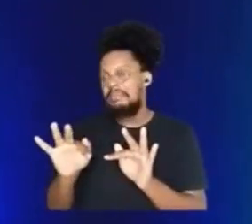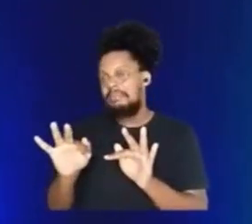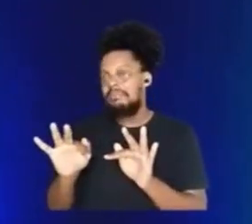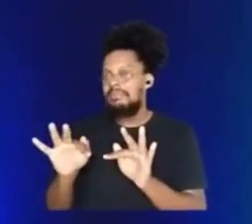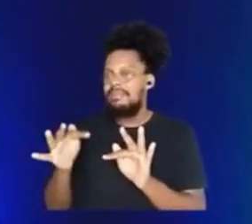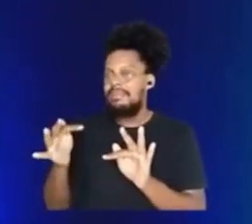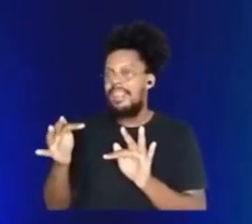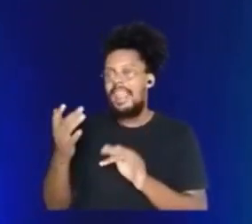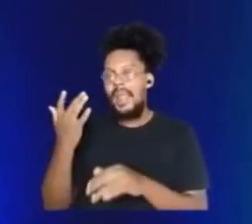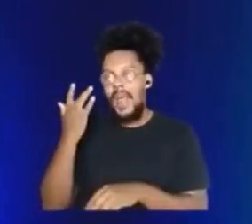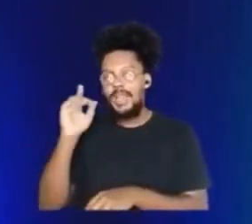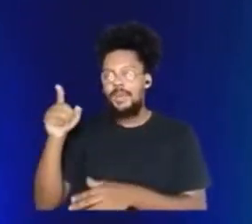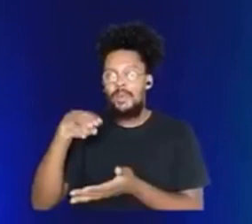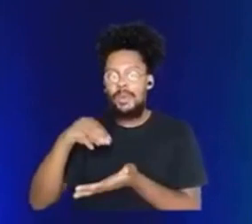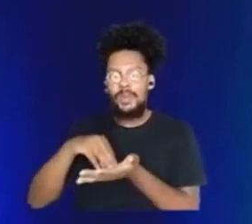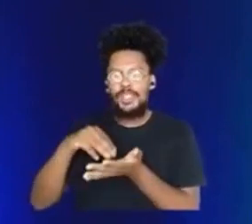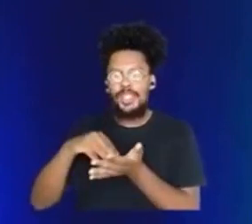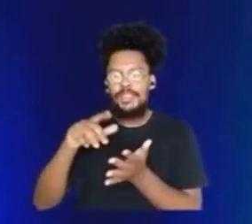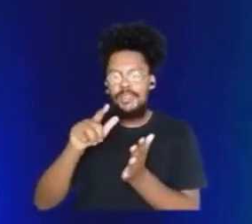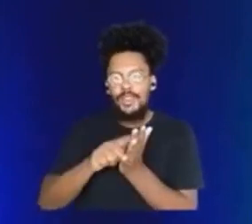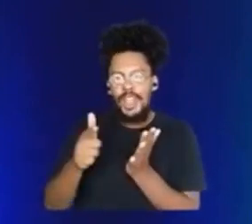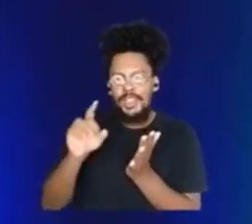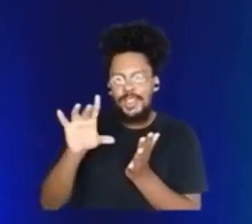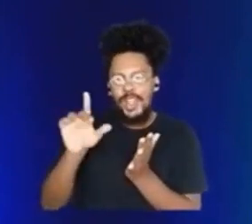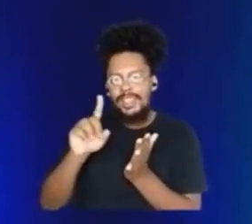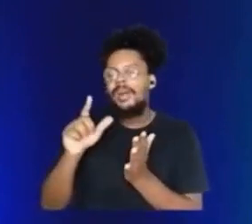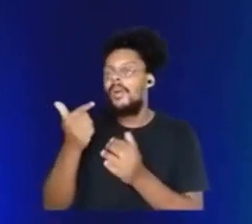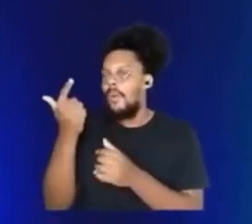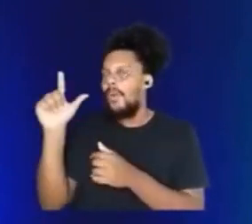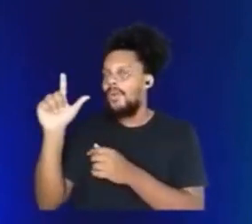temos uma condição